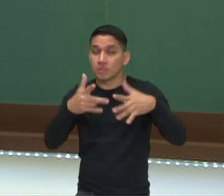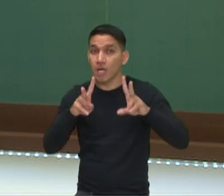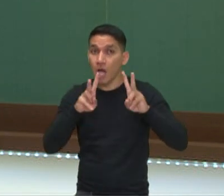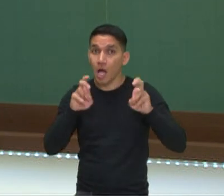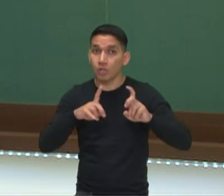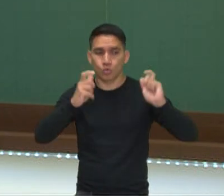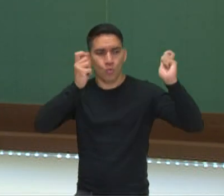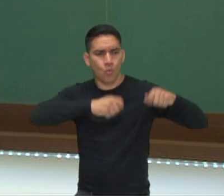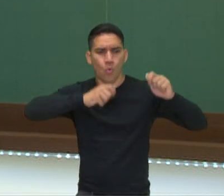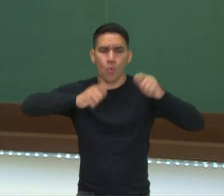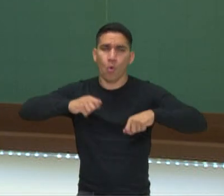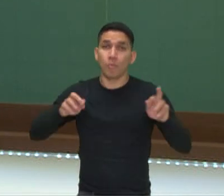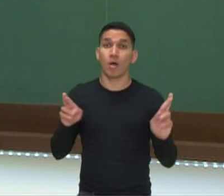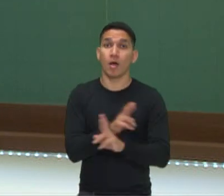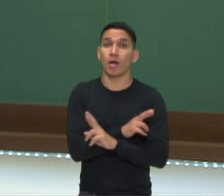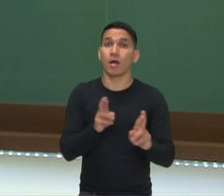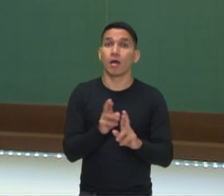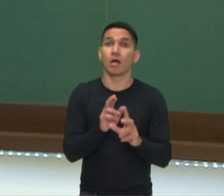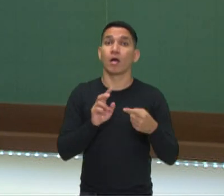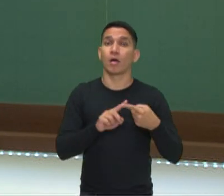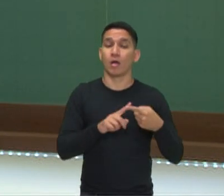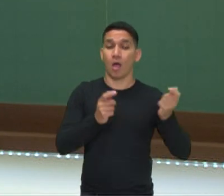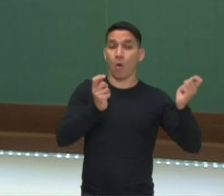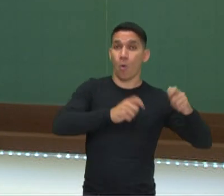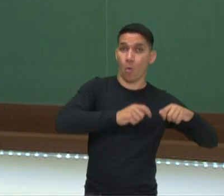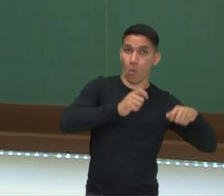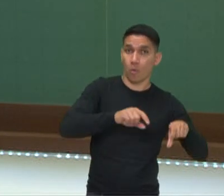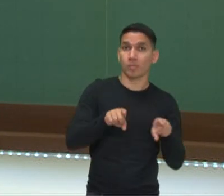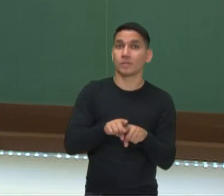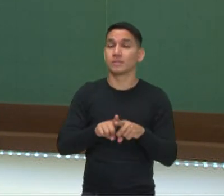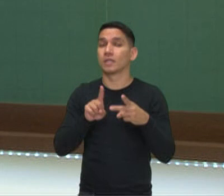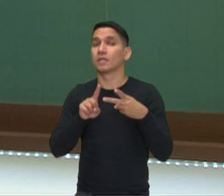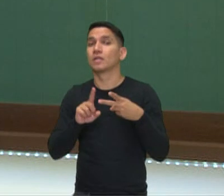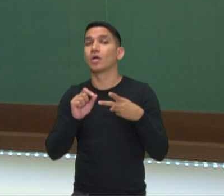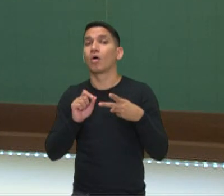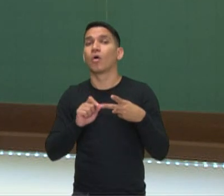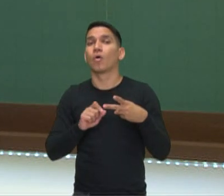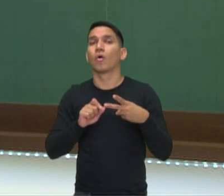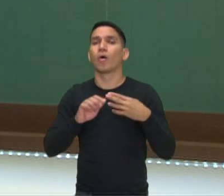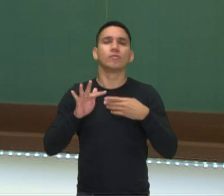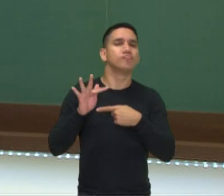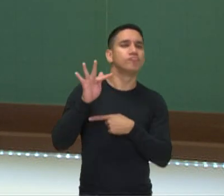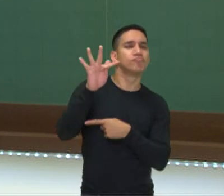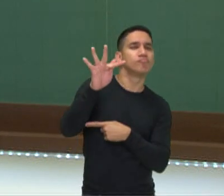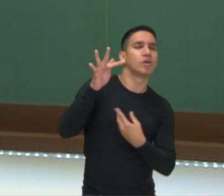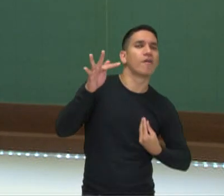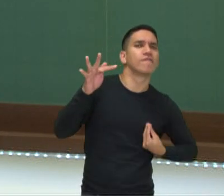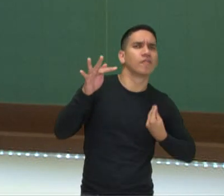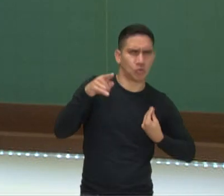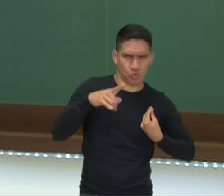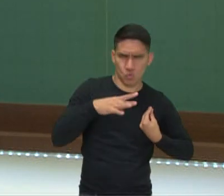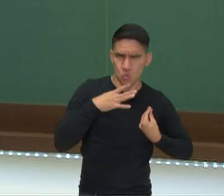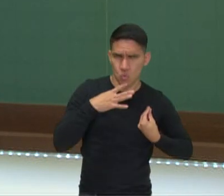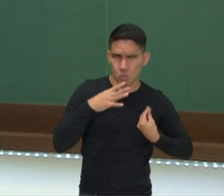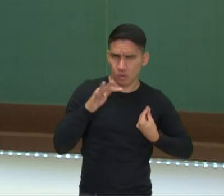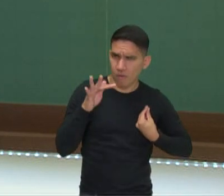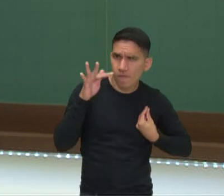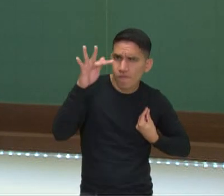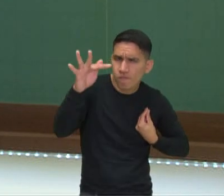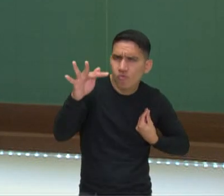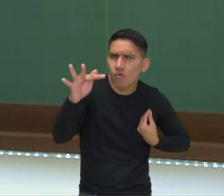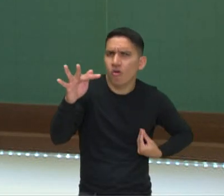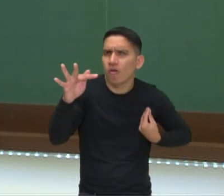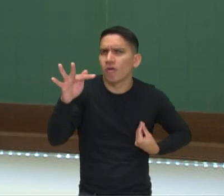competências e a relação entre as competências e o chamado projeto de vida. Já ouviu falar nisso? O que